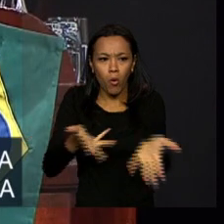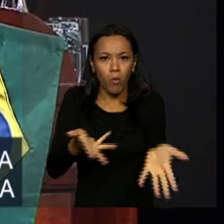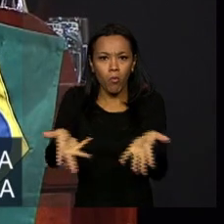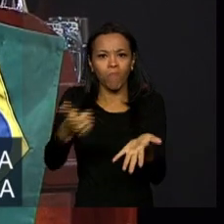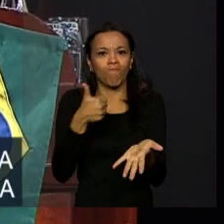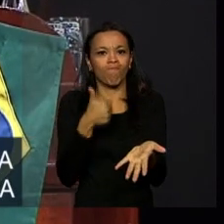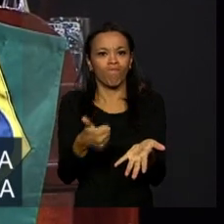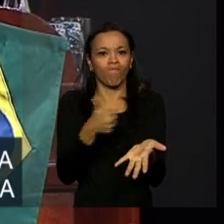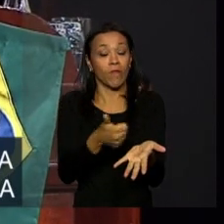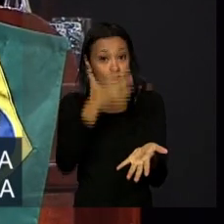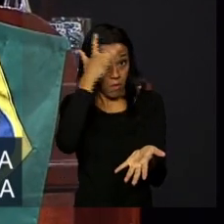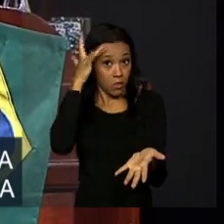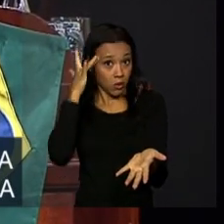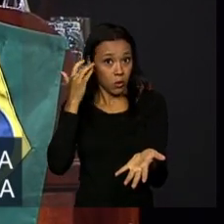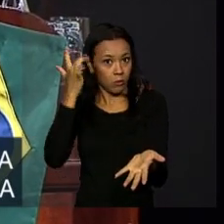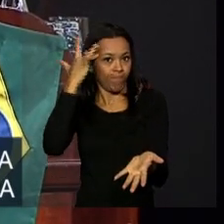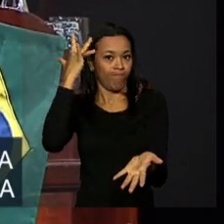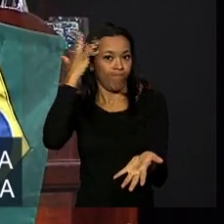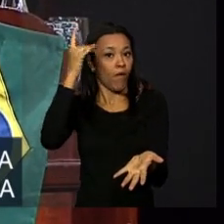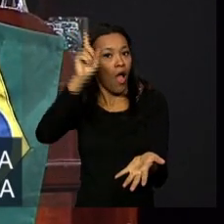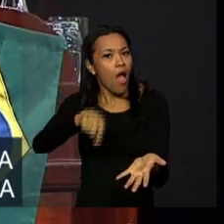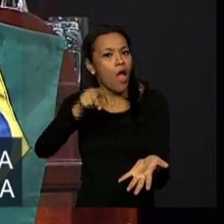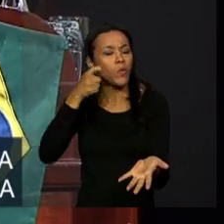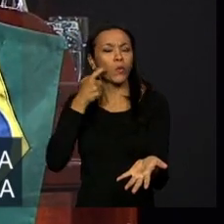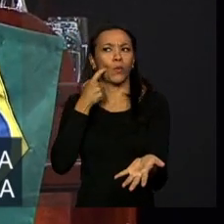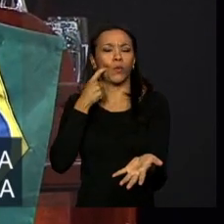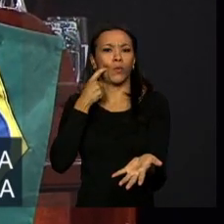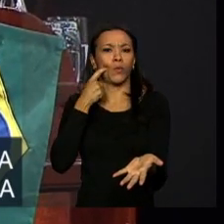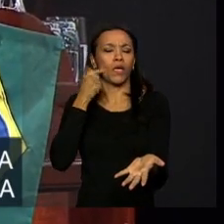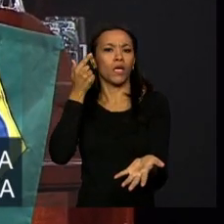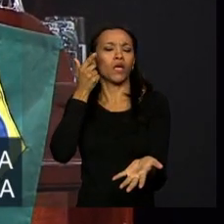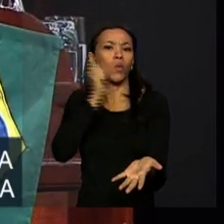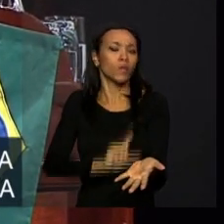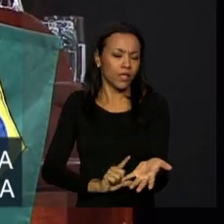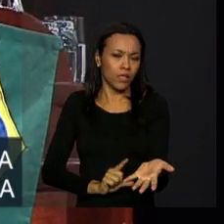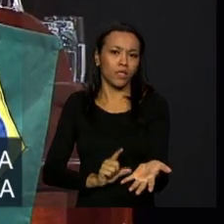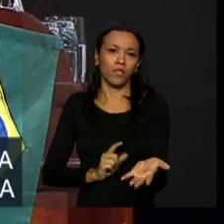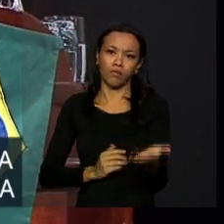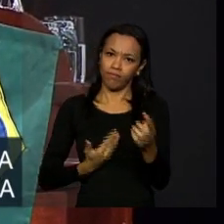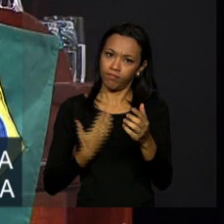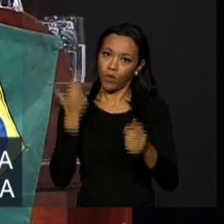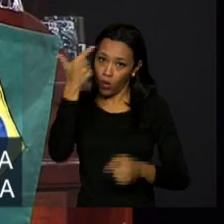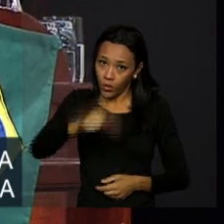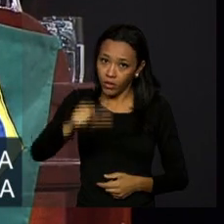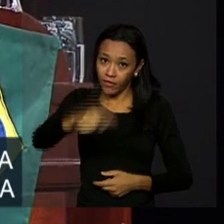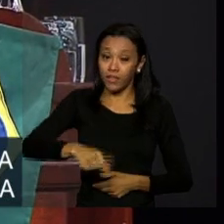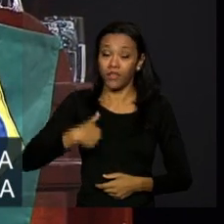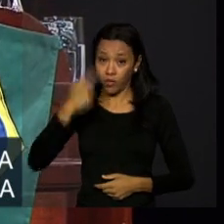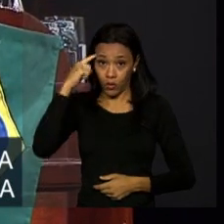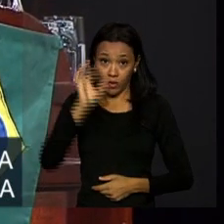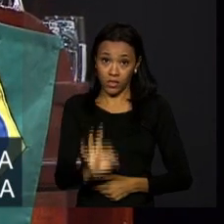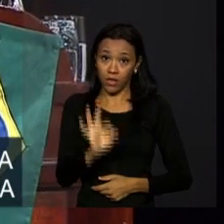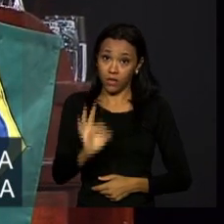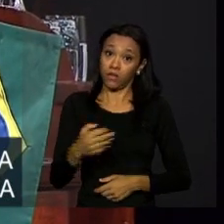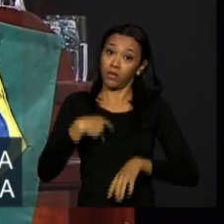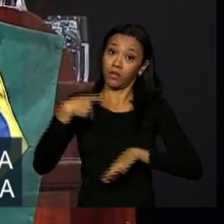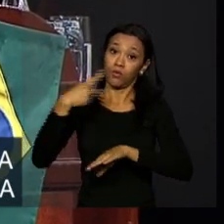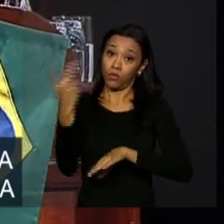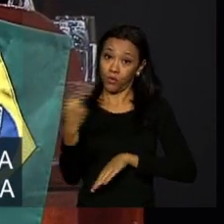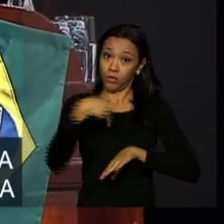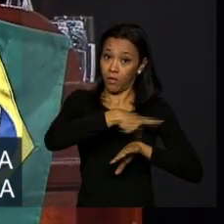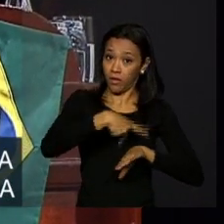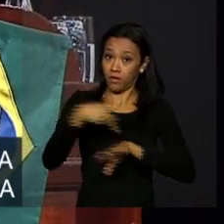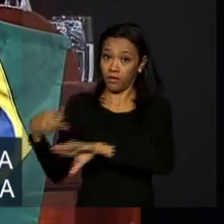pessoa também grande é a capacidade de superar e vencer novamente estou certa que tanto a Suécia